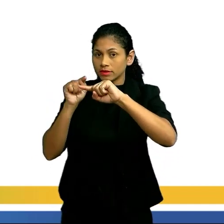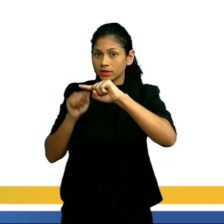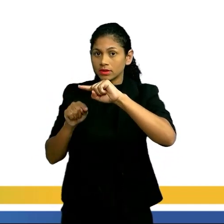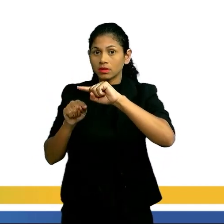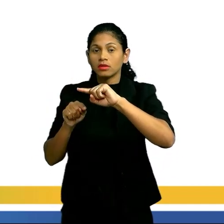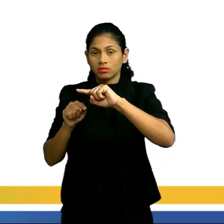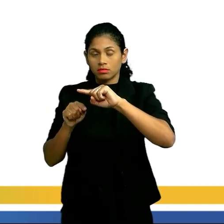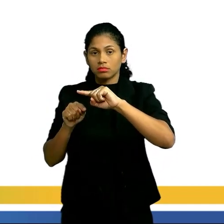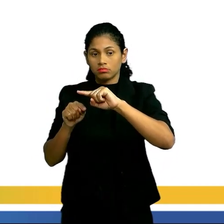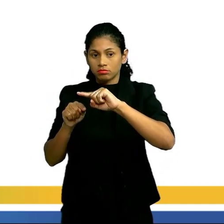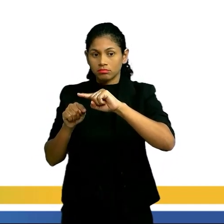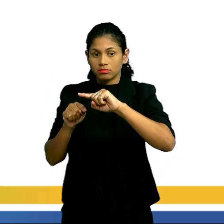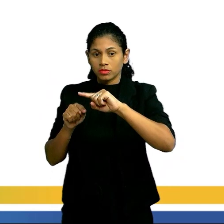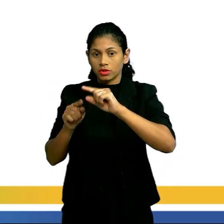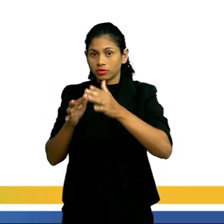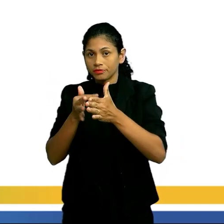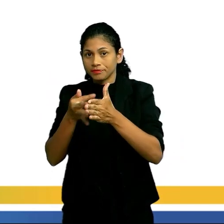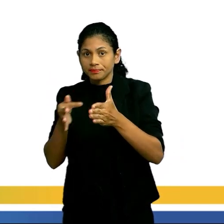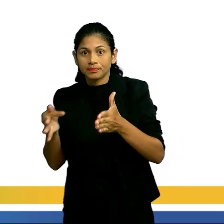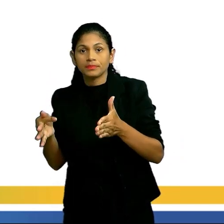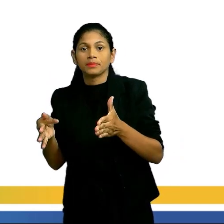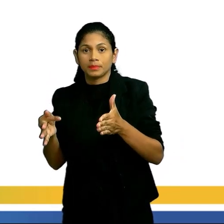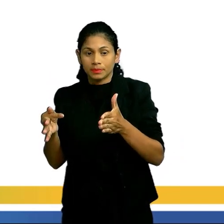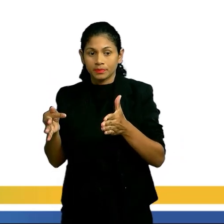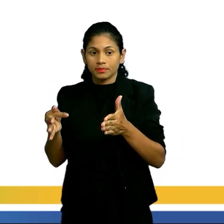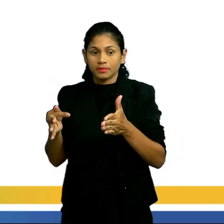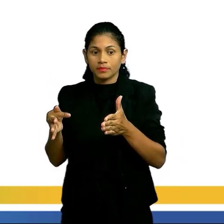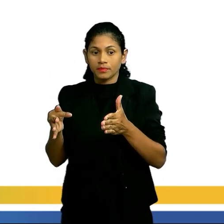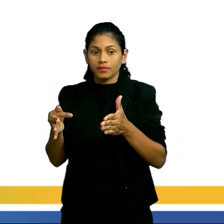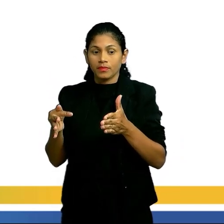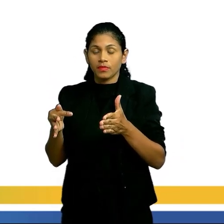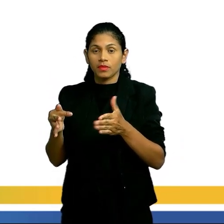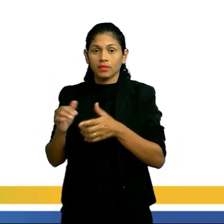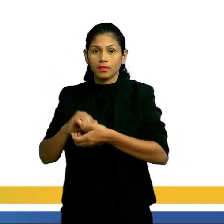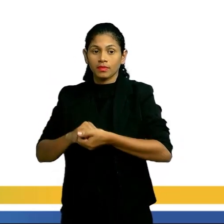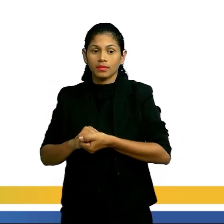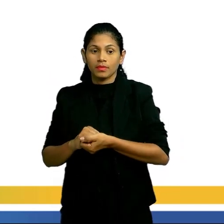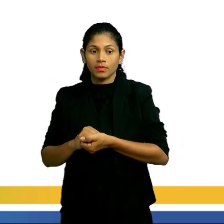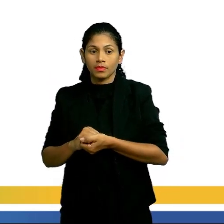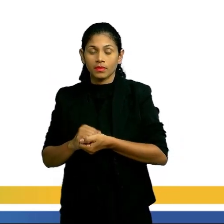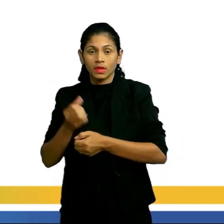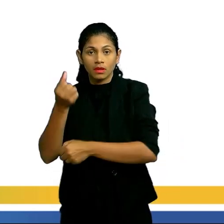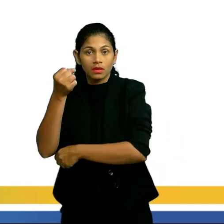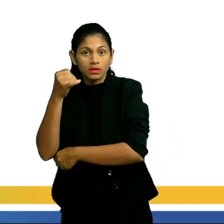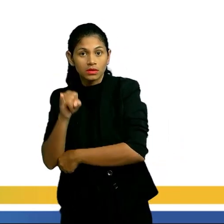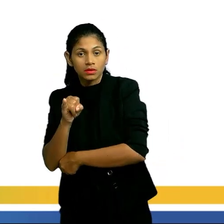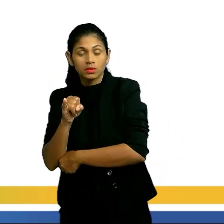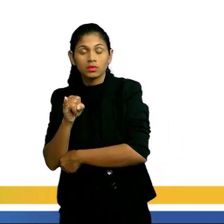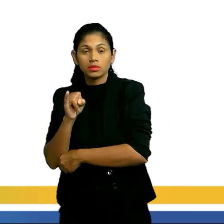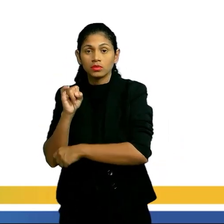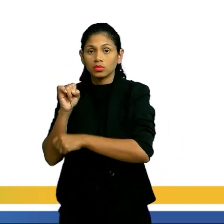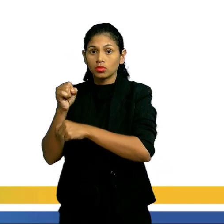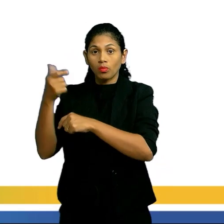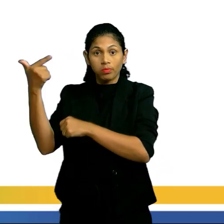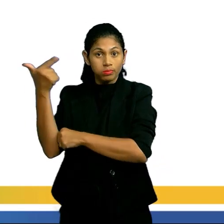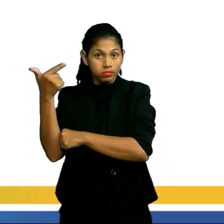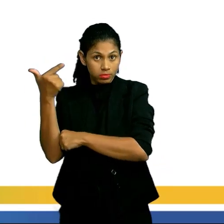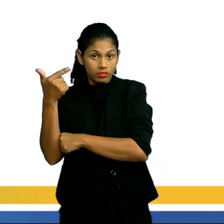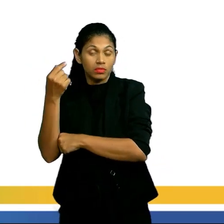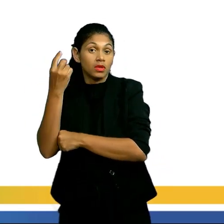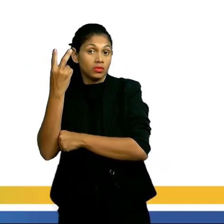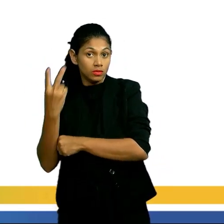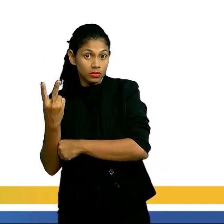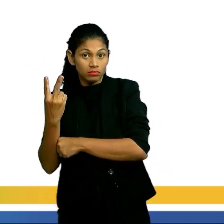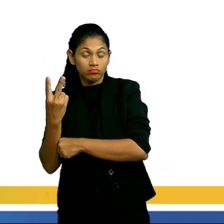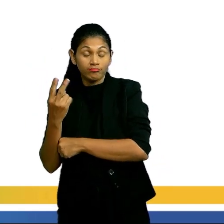aqui e multiplicaremos pelo inverso do segundo. Se o segundo é 2, então o inverso do segundo vai ser